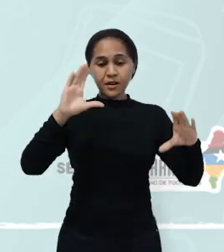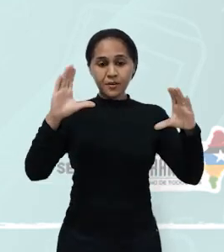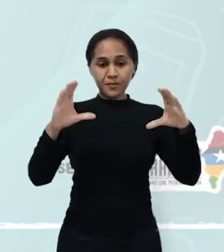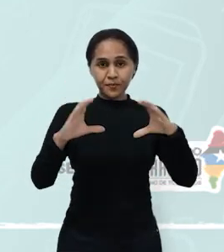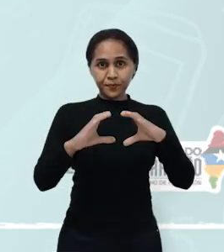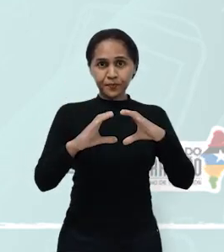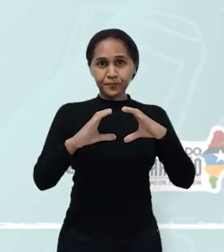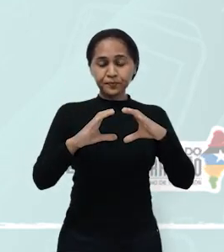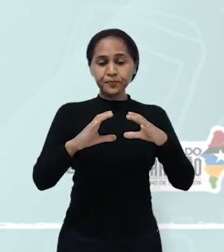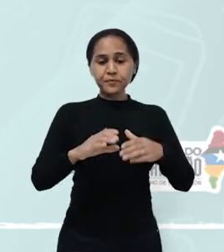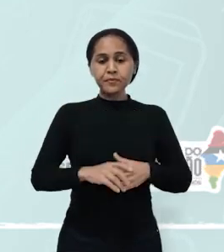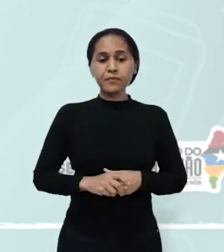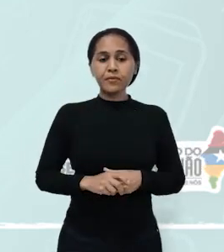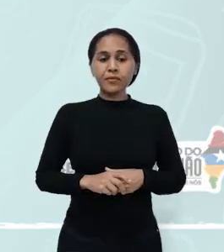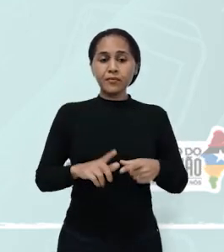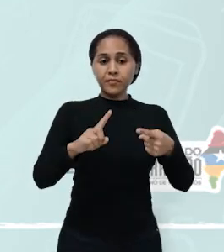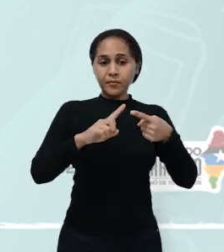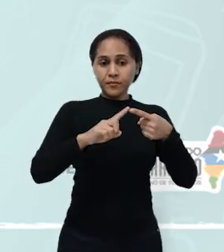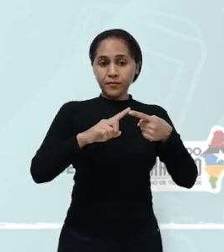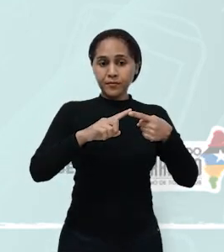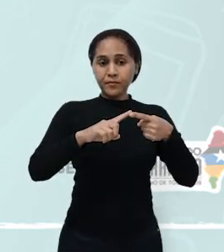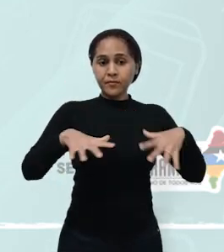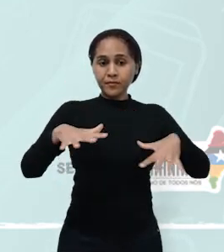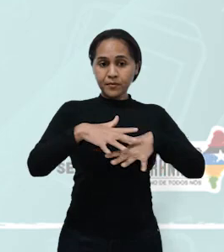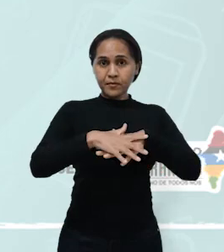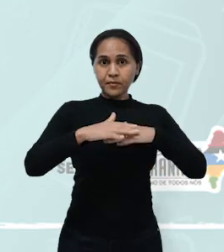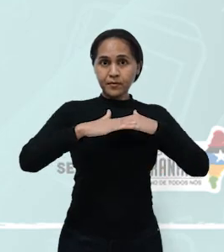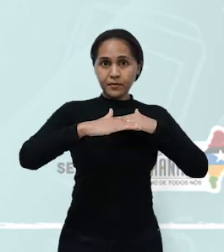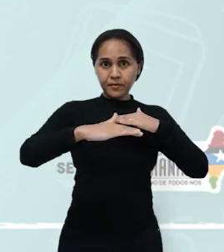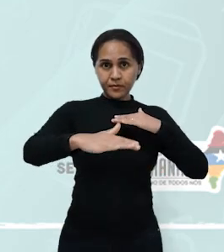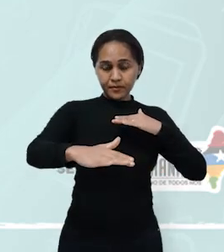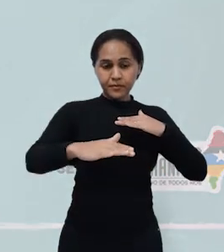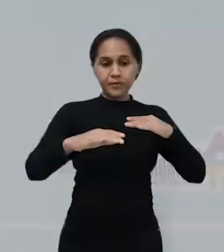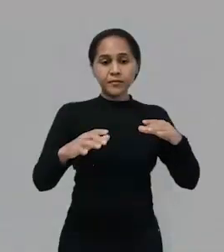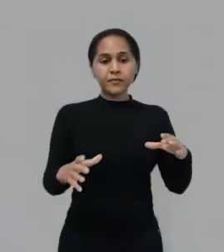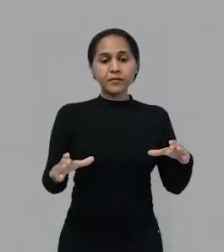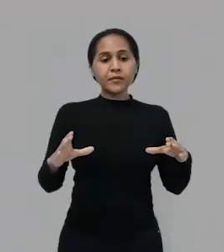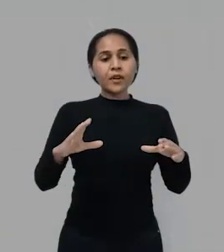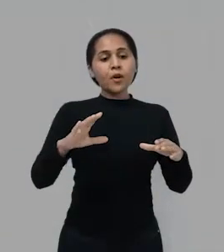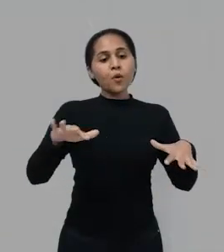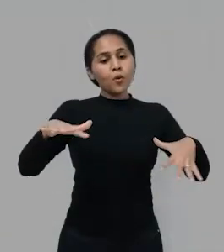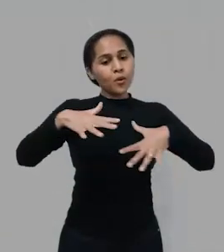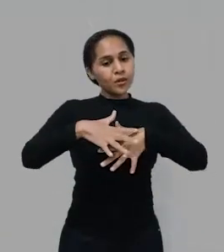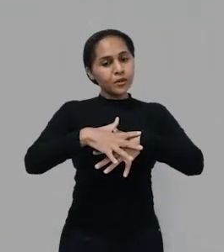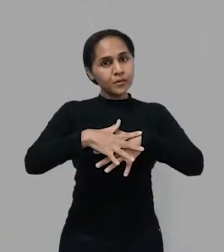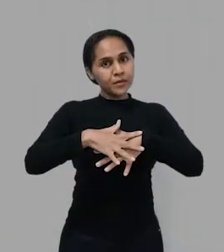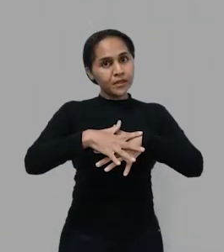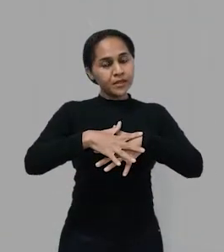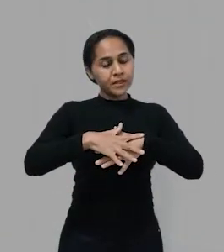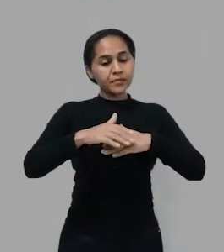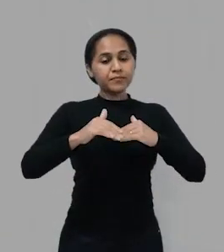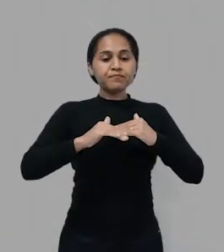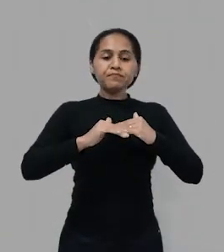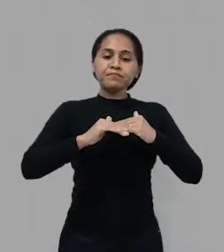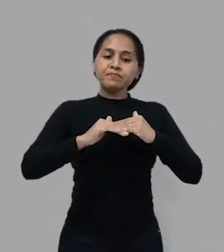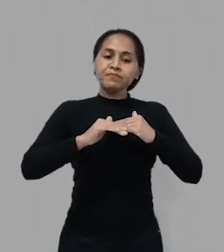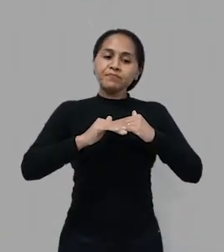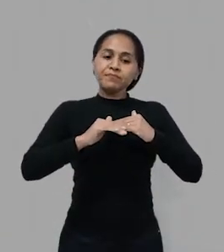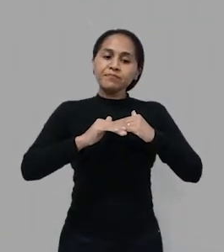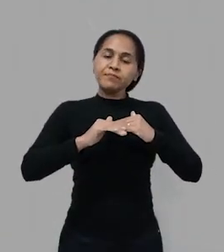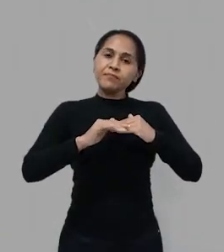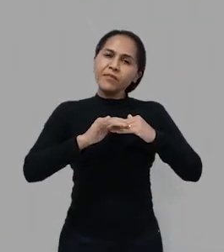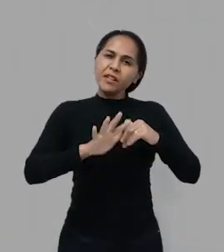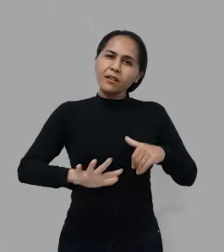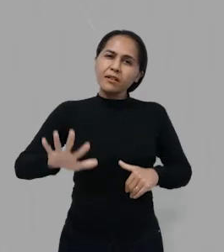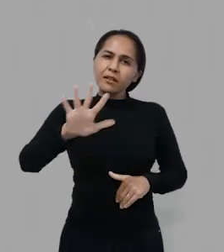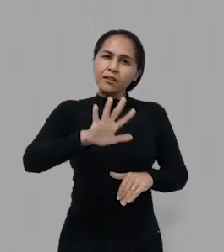estereoisomeria. Então, a isomeria pode ser isomeria plana e isomeria espacial. Turma, olha só, você está aí